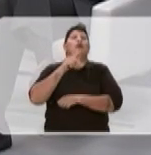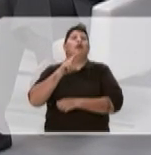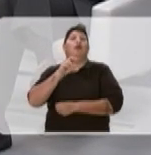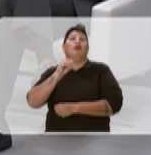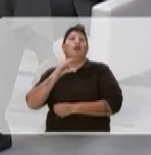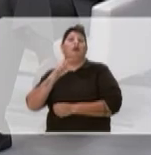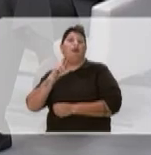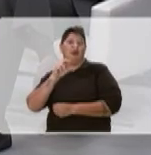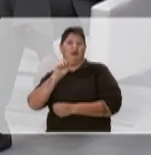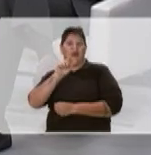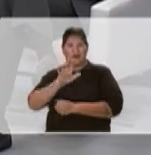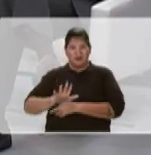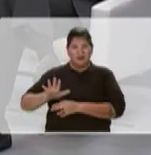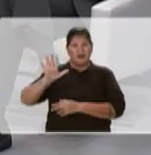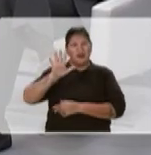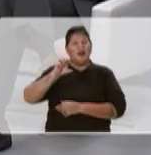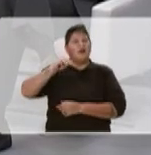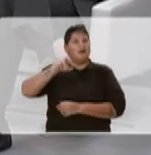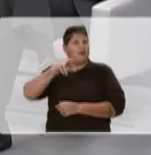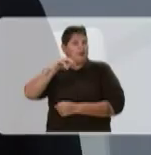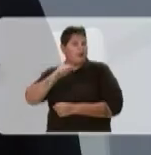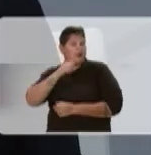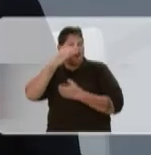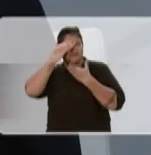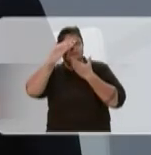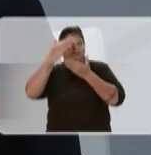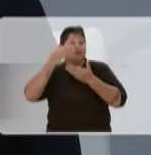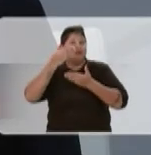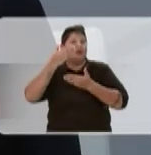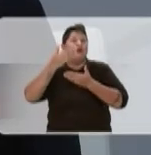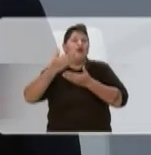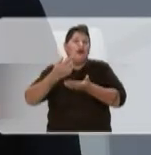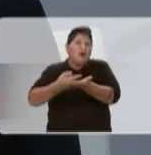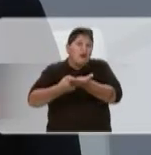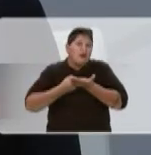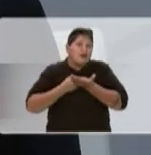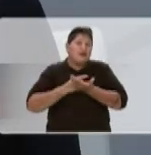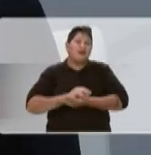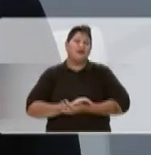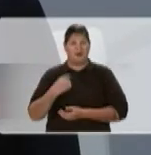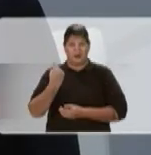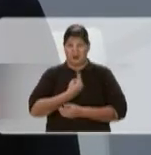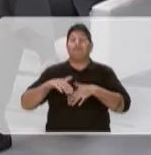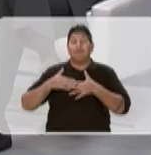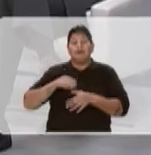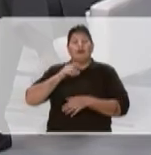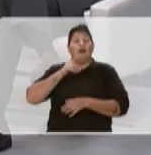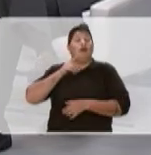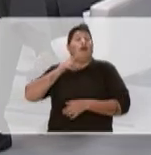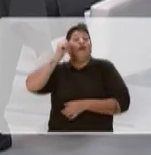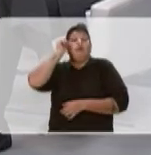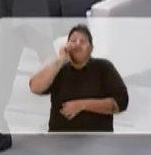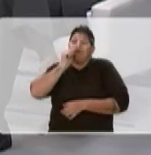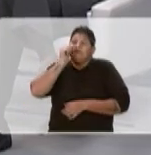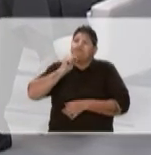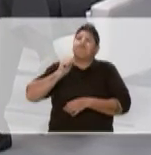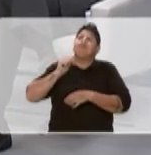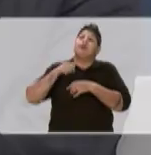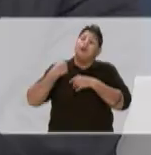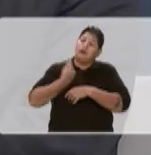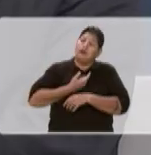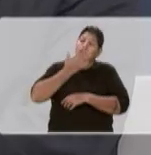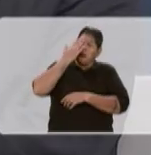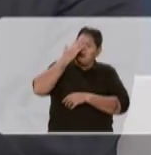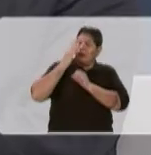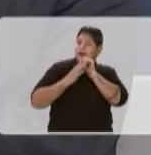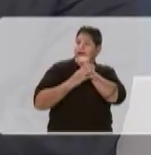subprocuradora-geral, Maria Aparecida Gugel. Seja muito bem-vinda. Agradeço o convite. Doutora, a gente sabe que